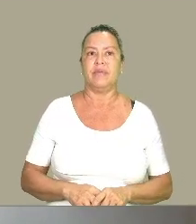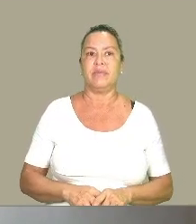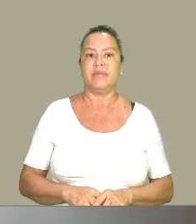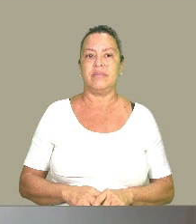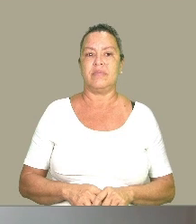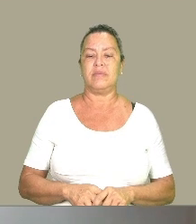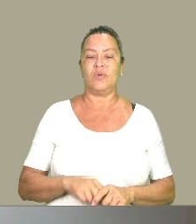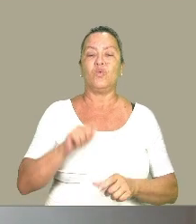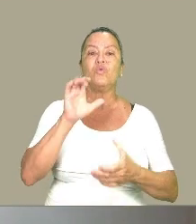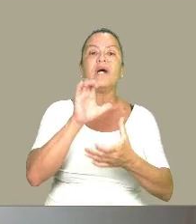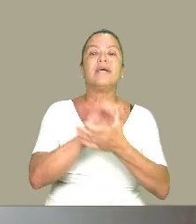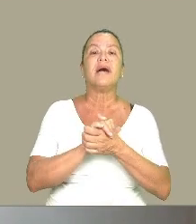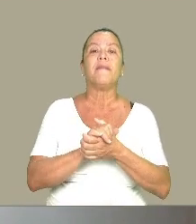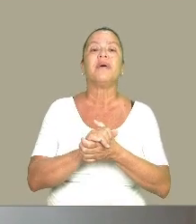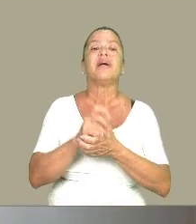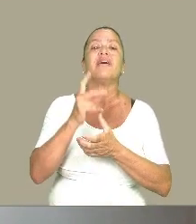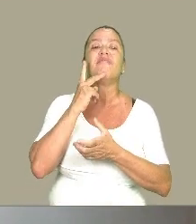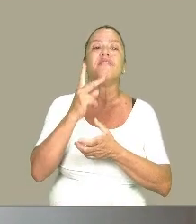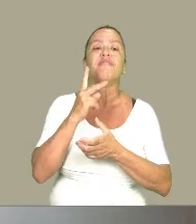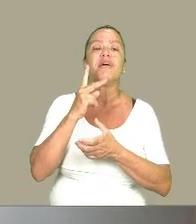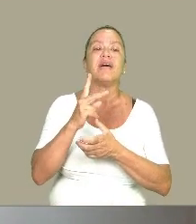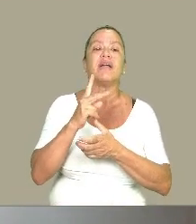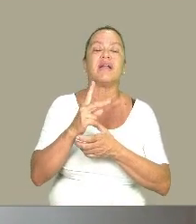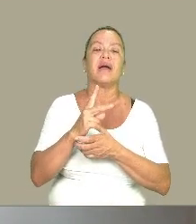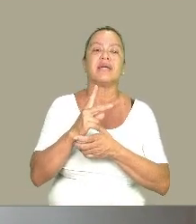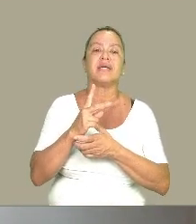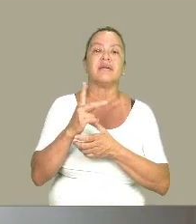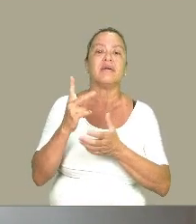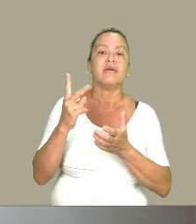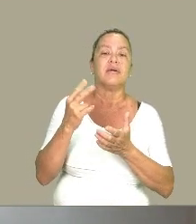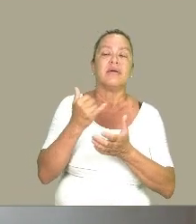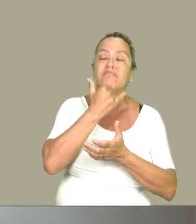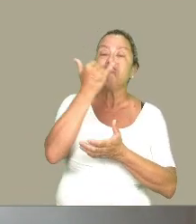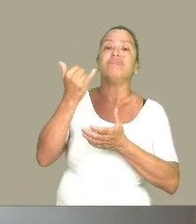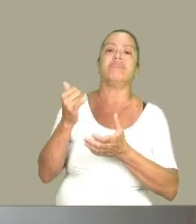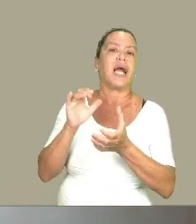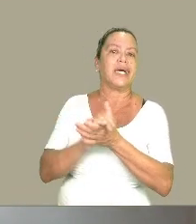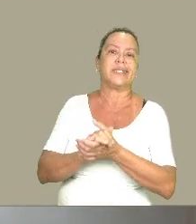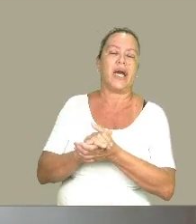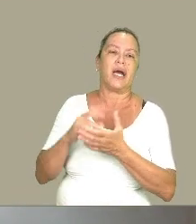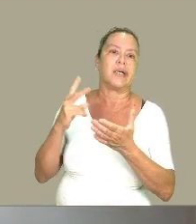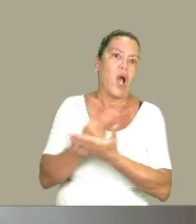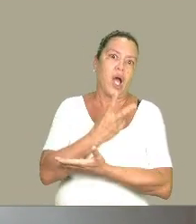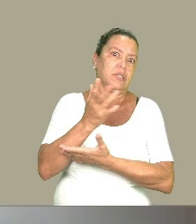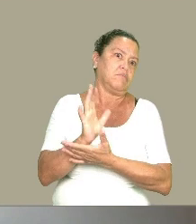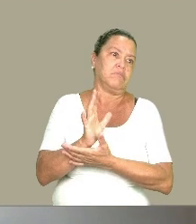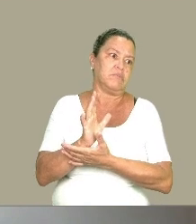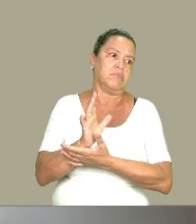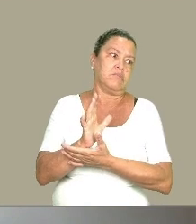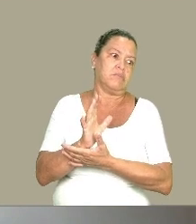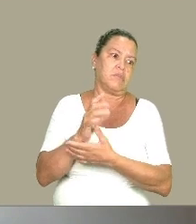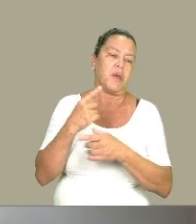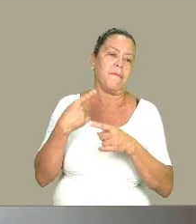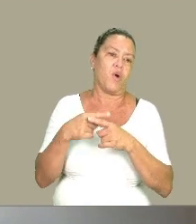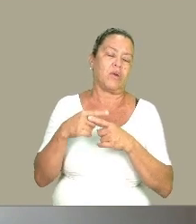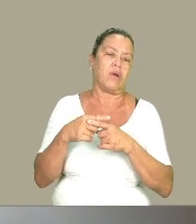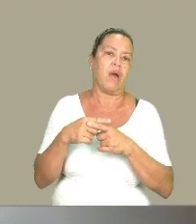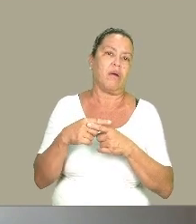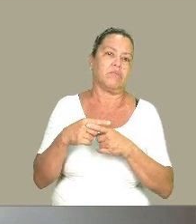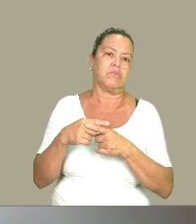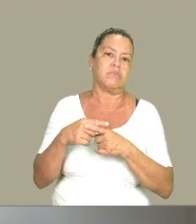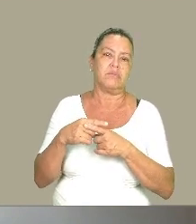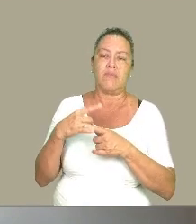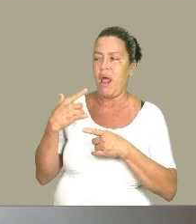são os casamentos que ele chama de acidentais, né? Que ocorrem por questões de uma atração